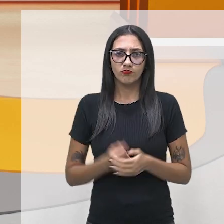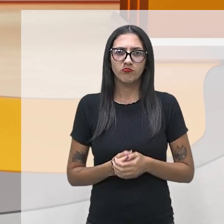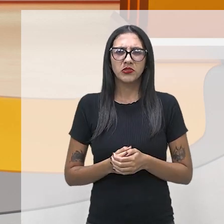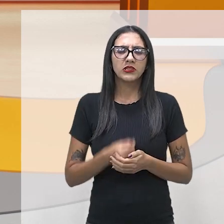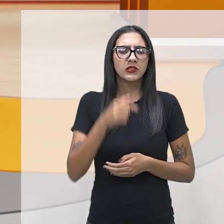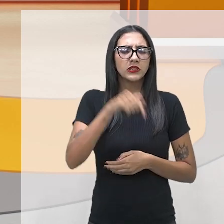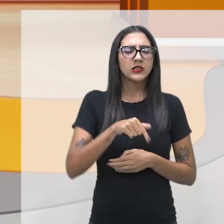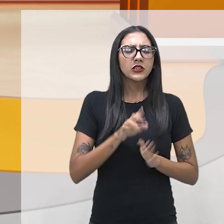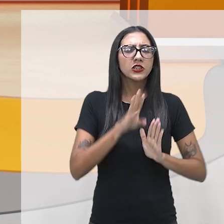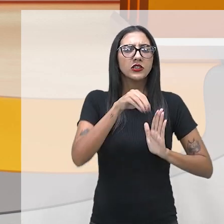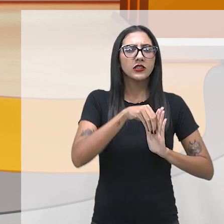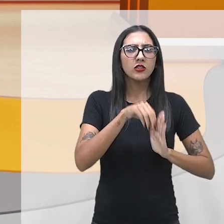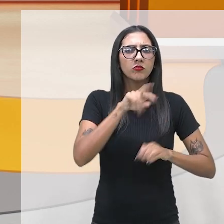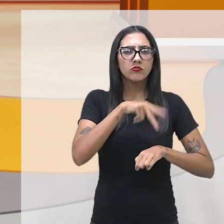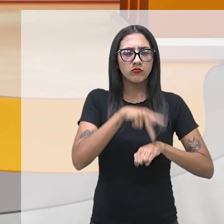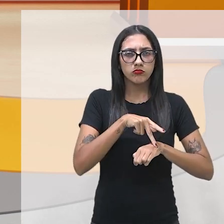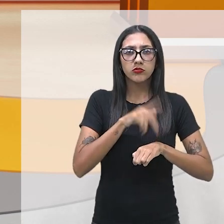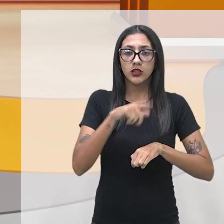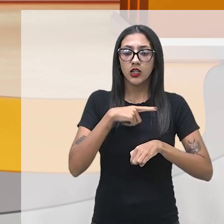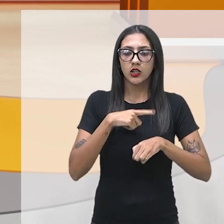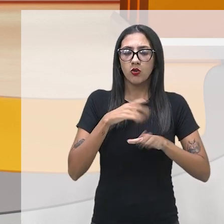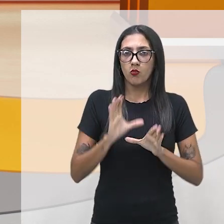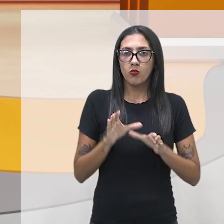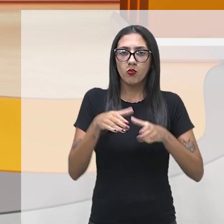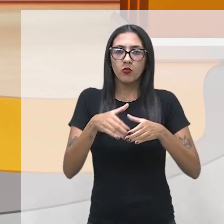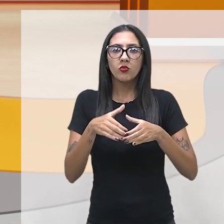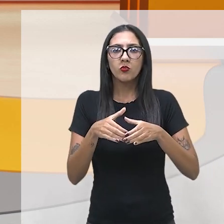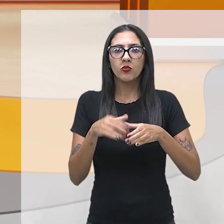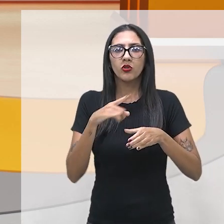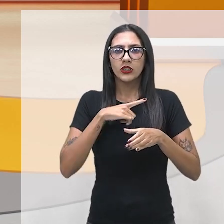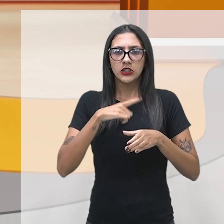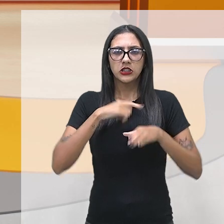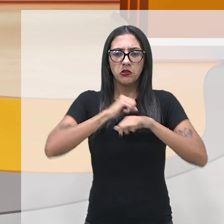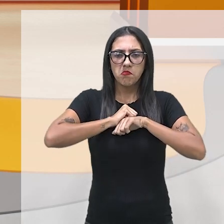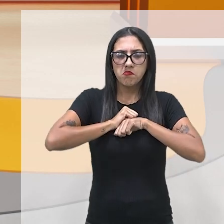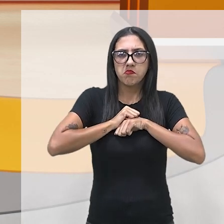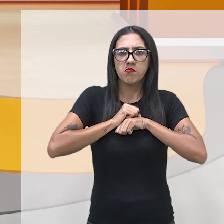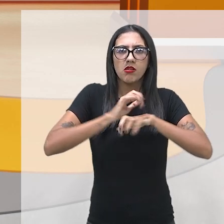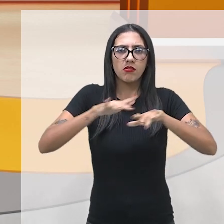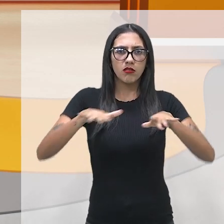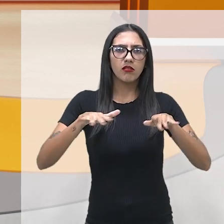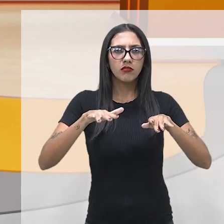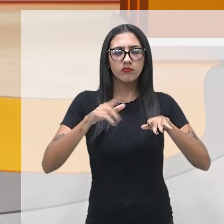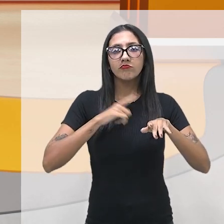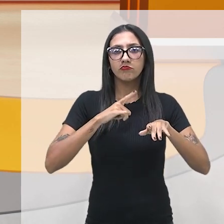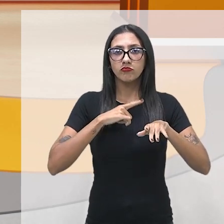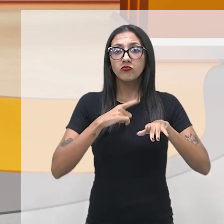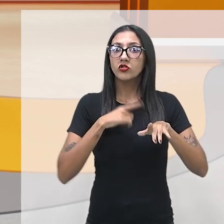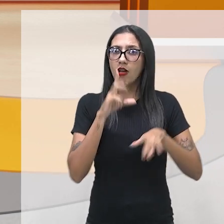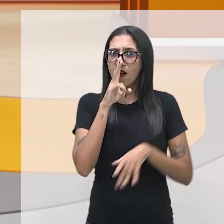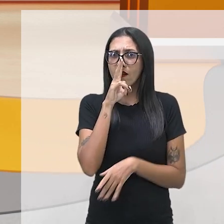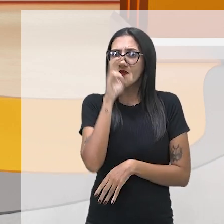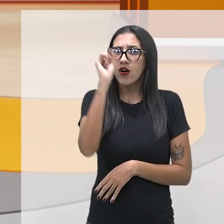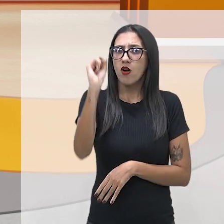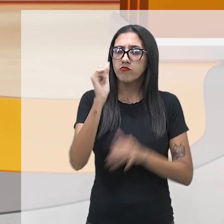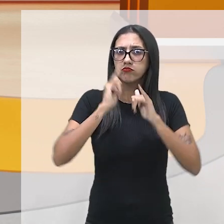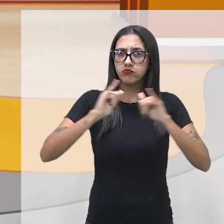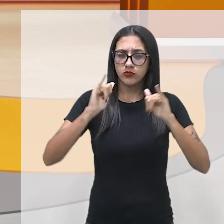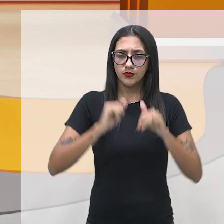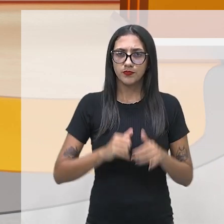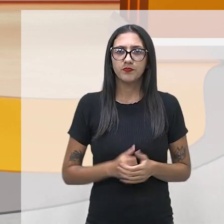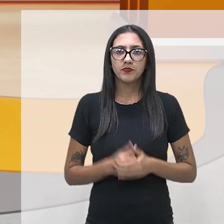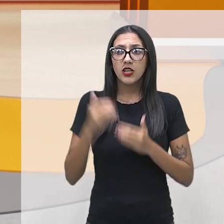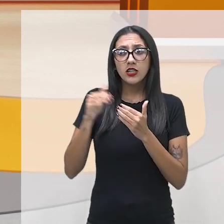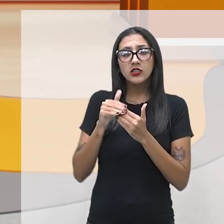professor? Do movimento abolicionista que eclodia no Brasil e ganhava cada vez mais força. E externo,